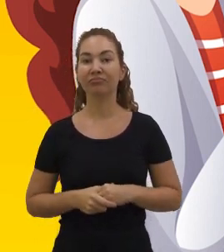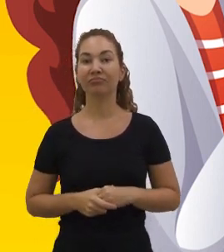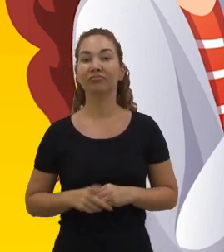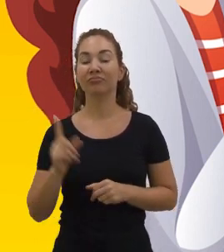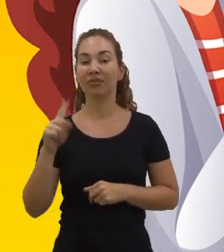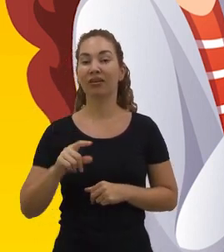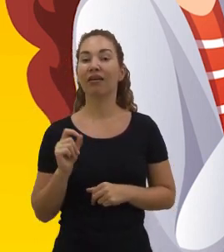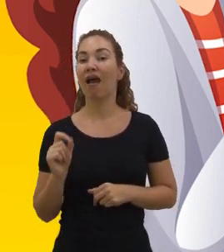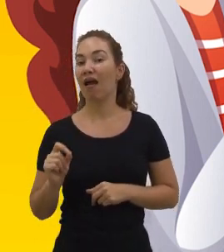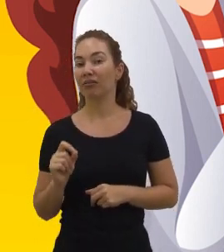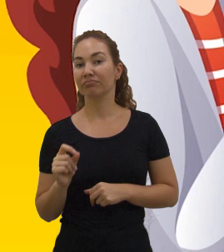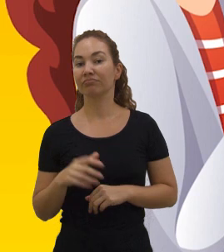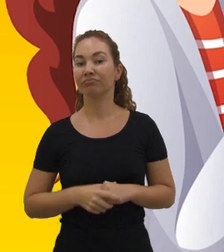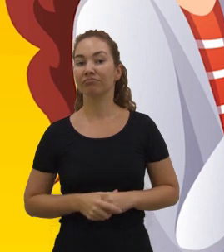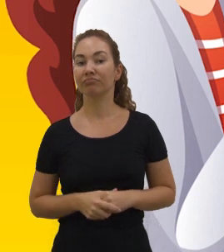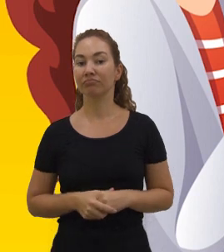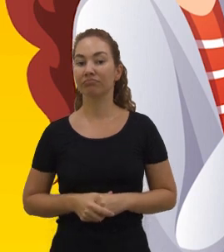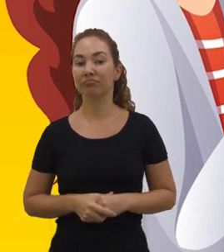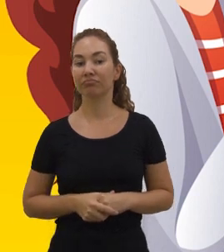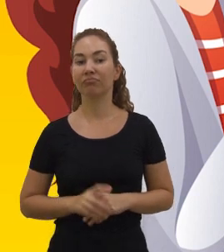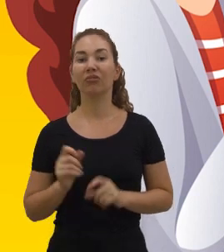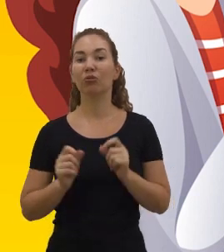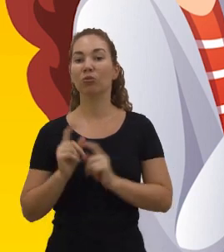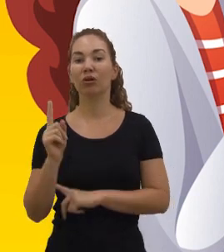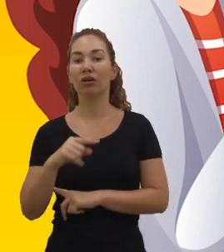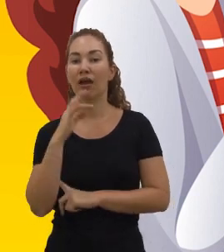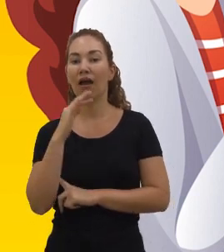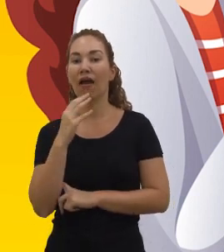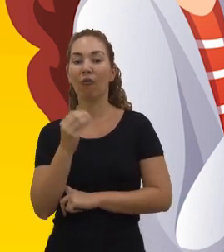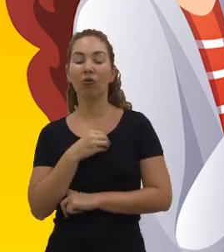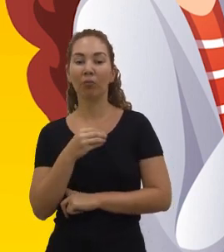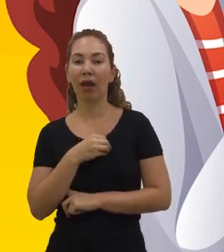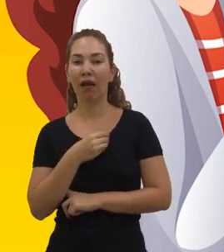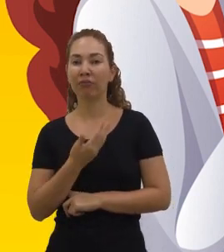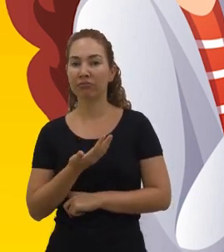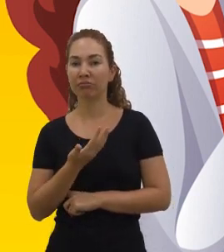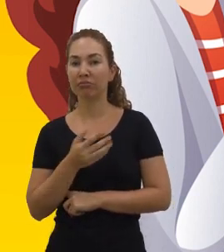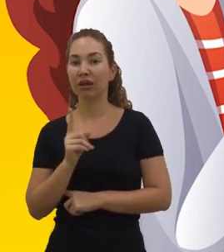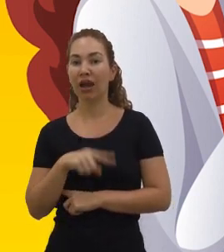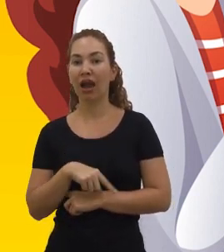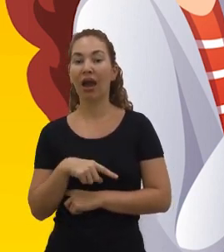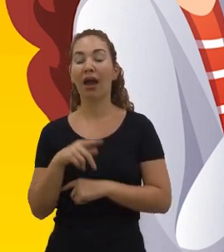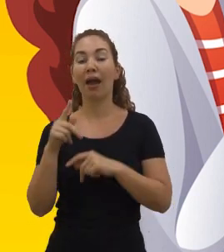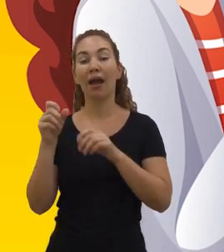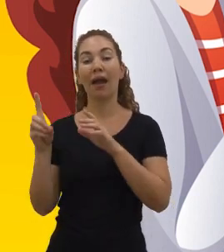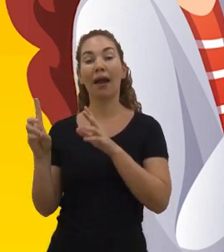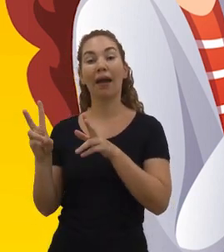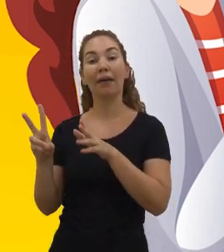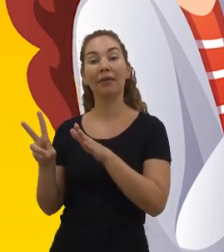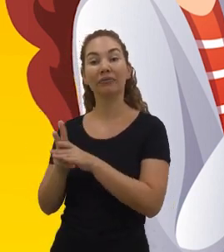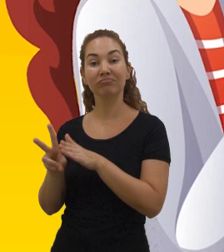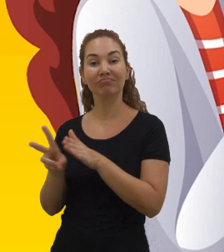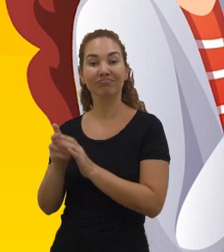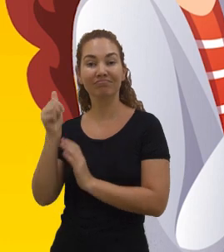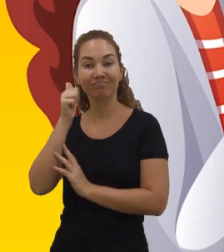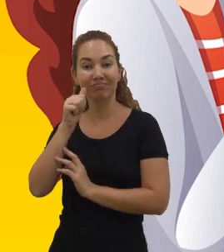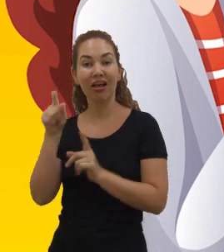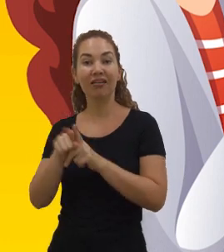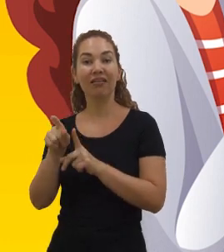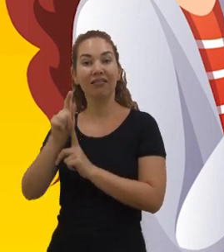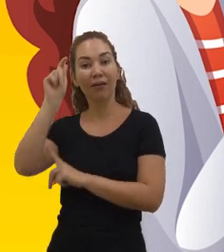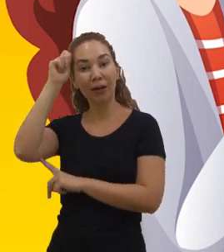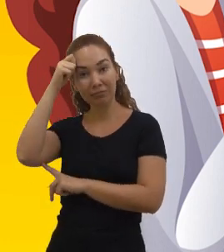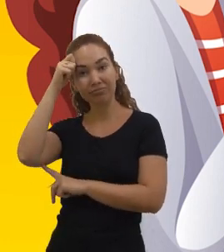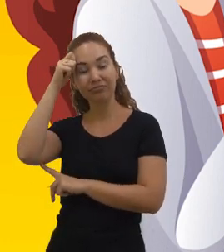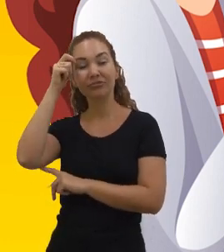isso. Assim, o que seria a cor do pecado? Seriam as indígenas e as mulheres pretas,